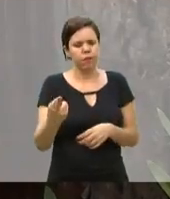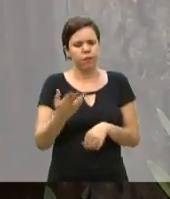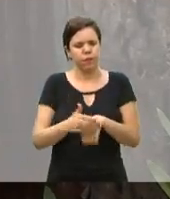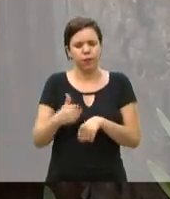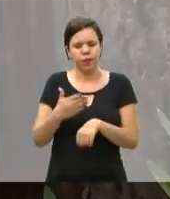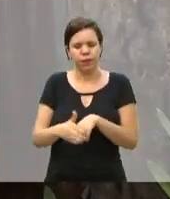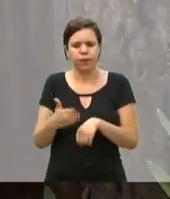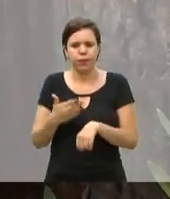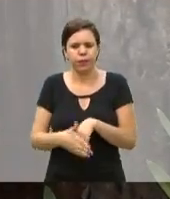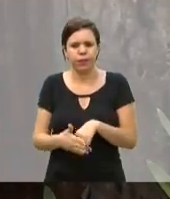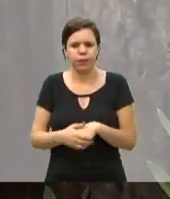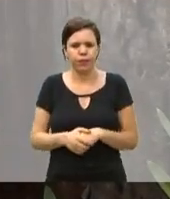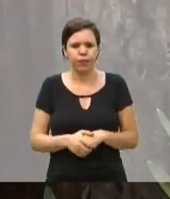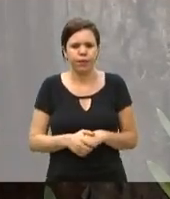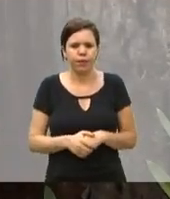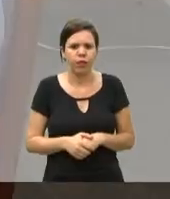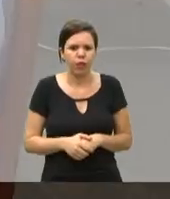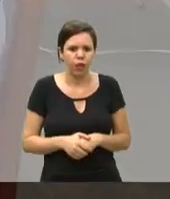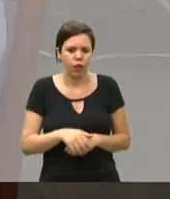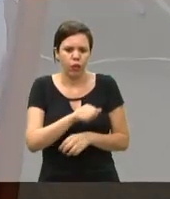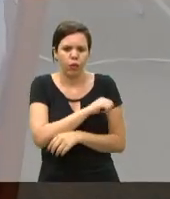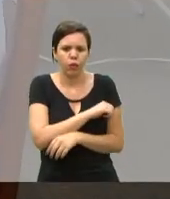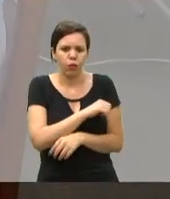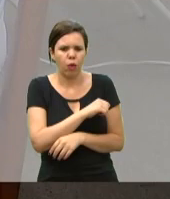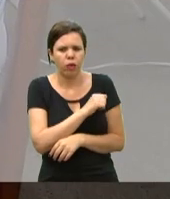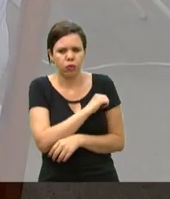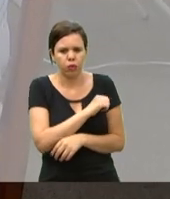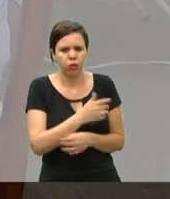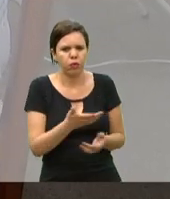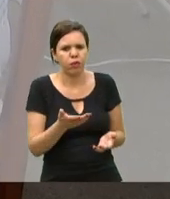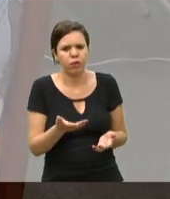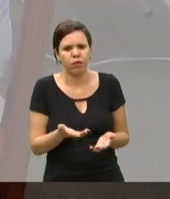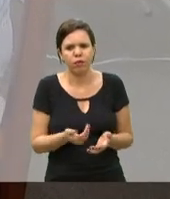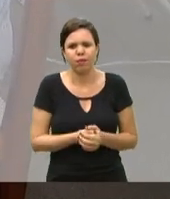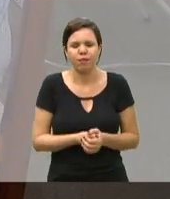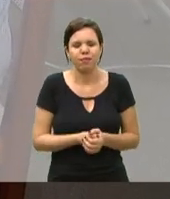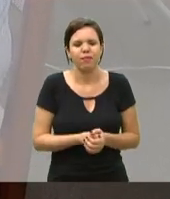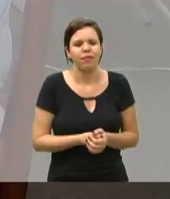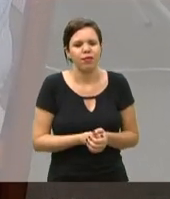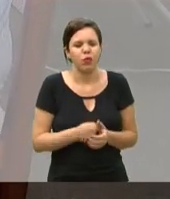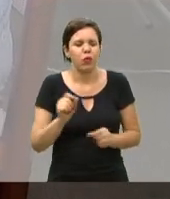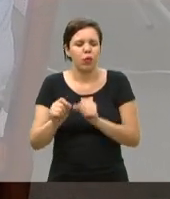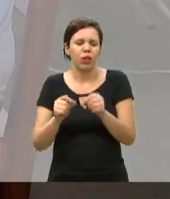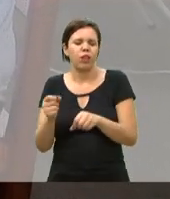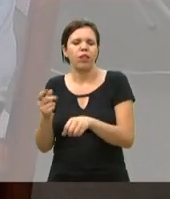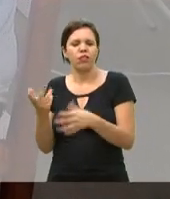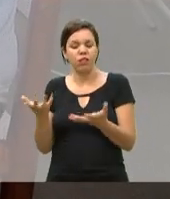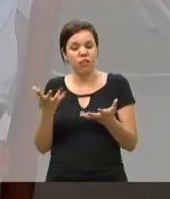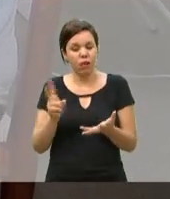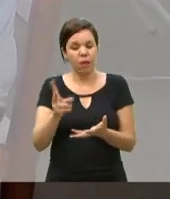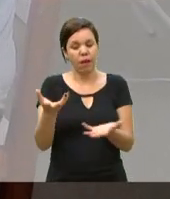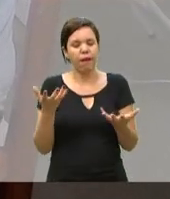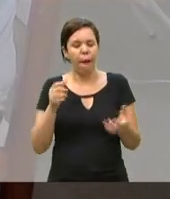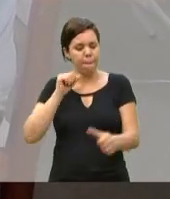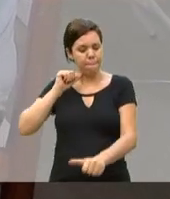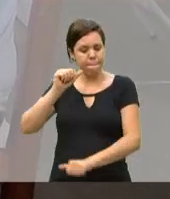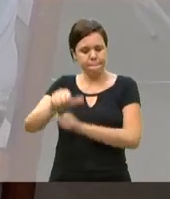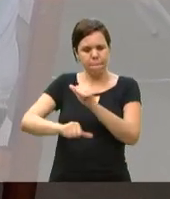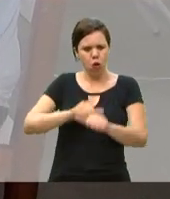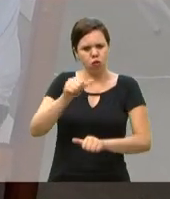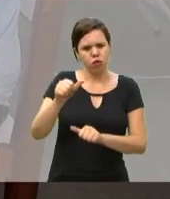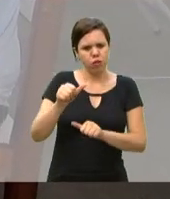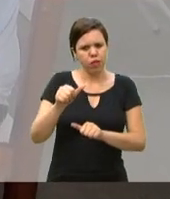prática, falando no desenvolvimento do aluno? Sim. O que a gente busca é sempre mudar